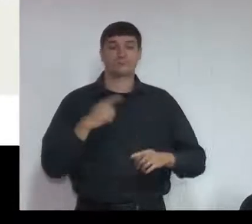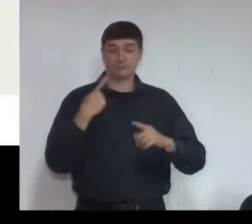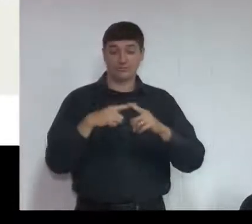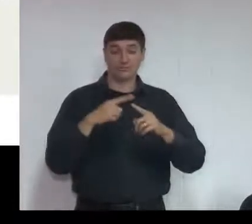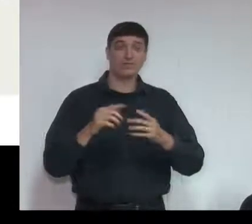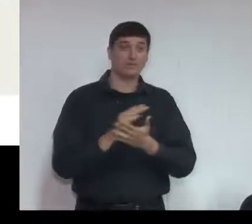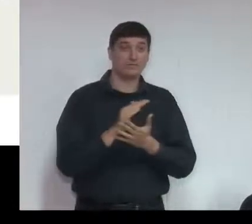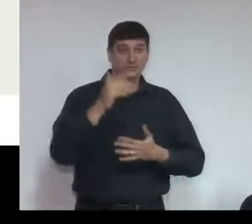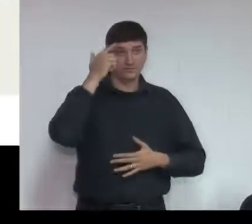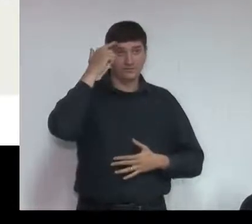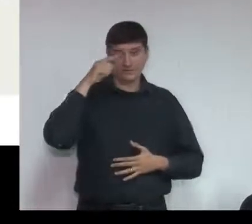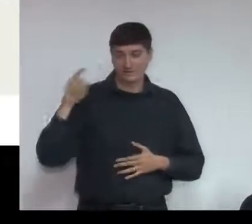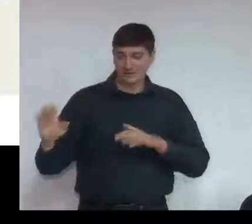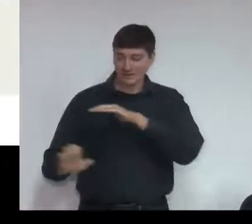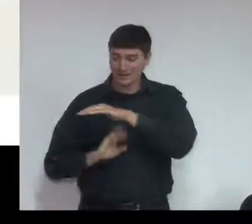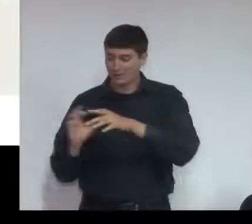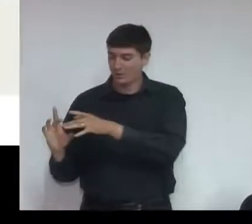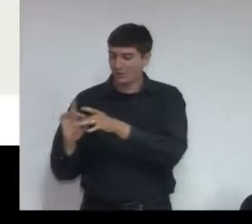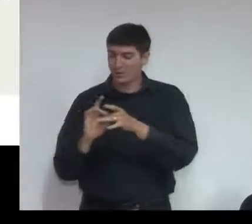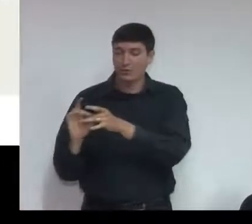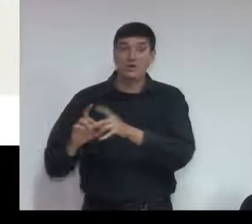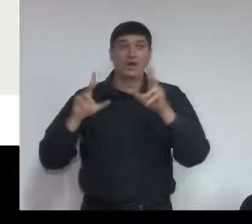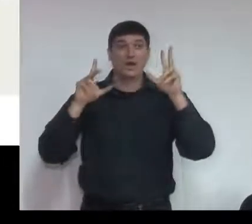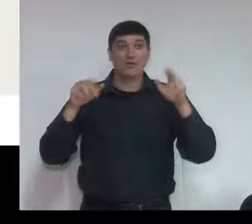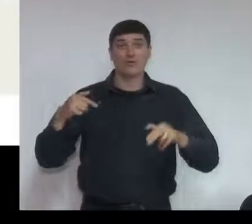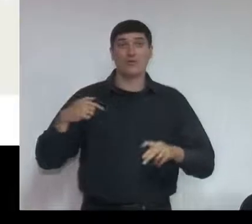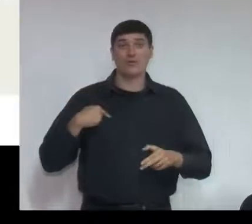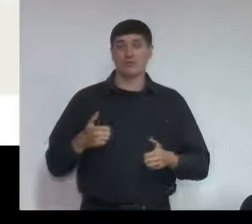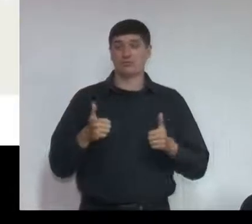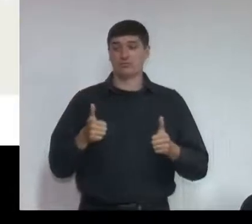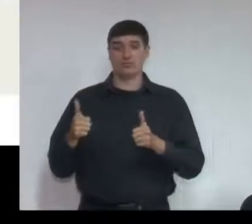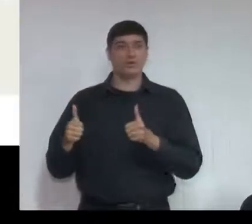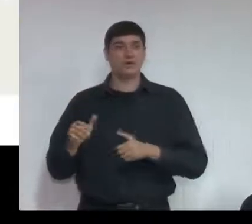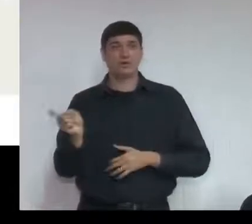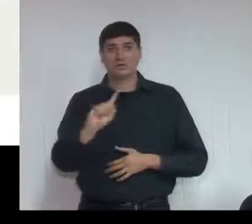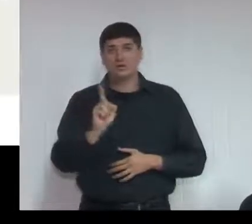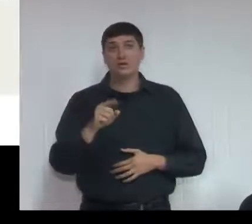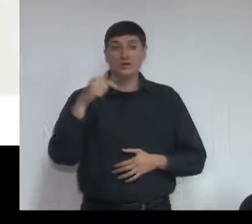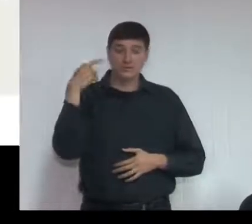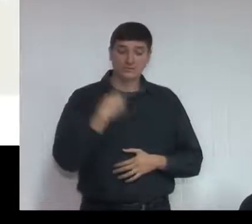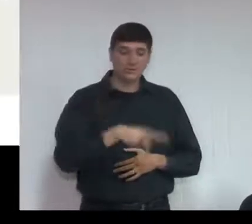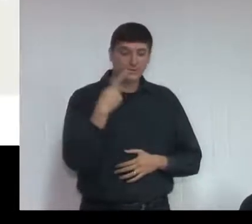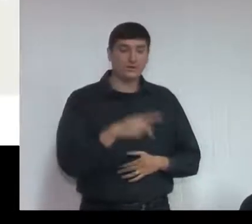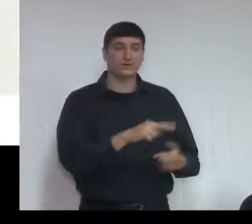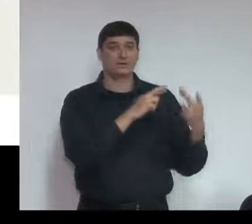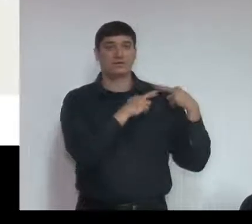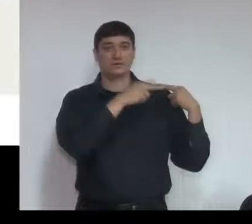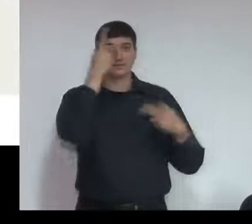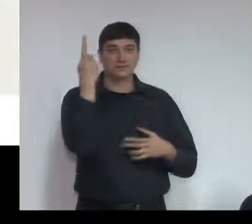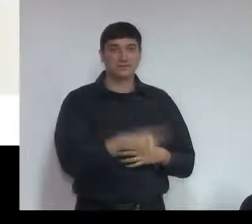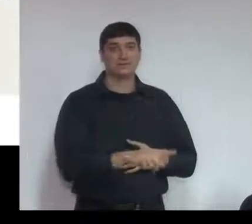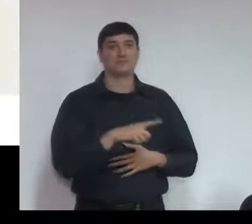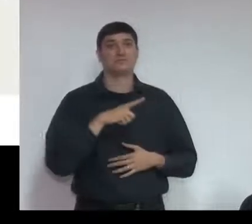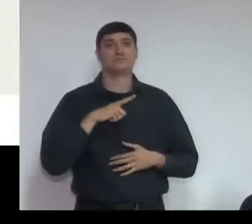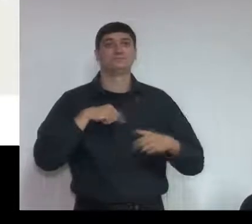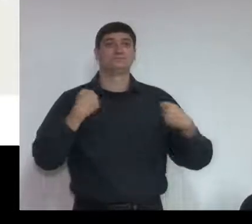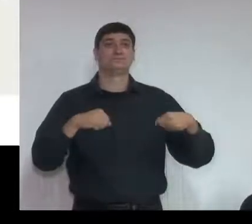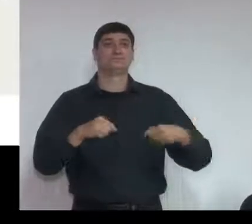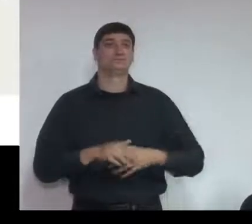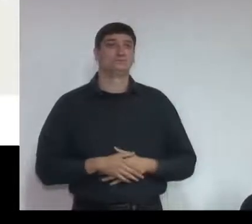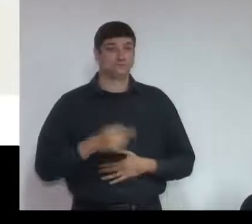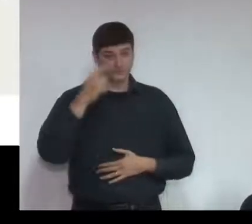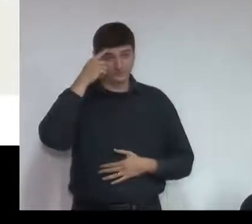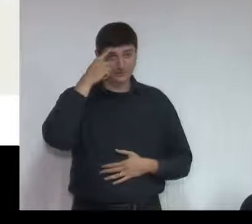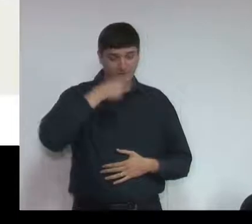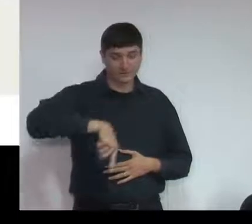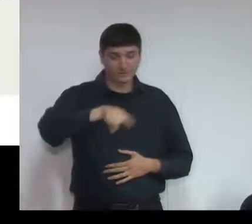Que bom que nós temos parceiros, mas tem que fazer a lição de casa. E aí continua. Como é que a gente vai tratar de uma cidade com 6%